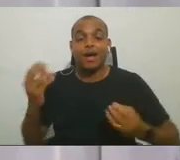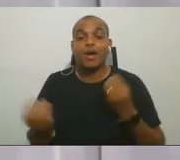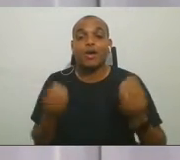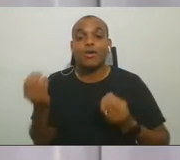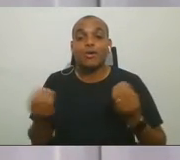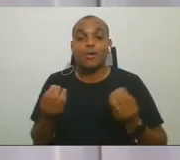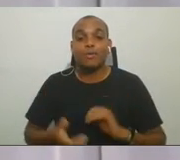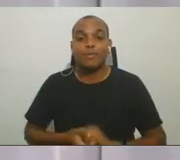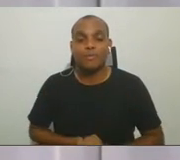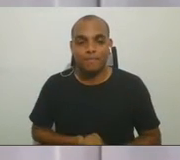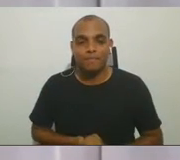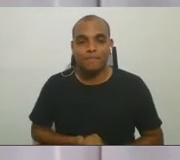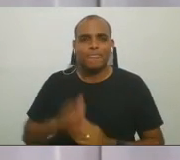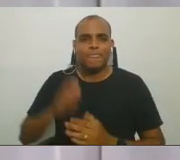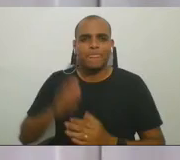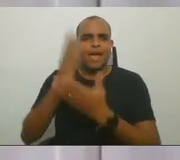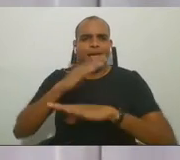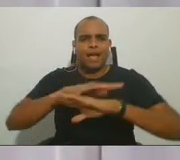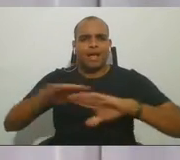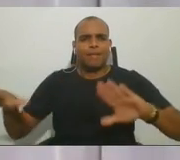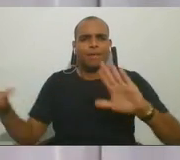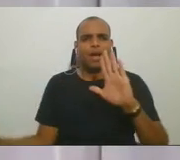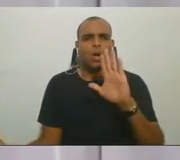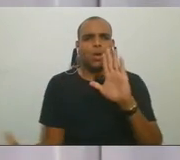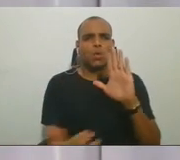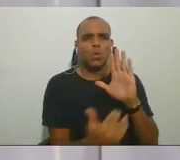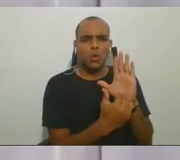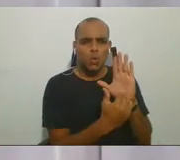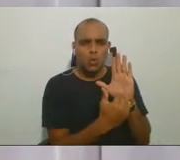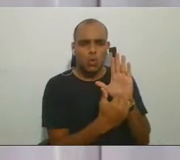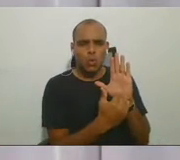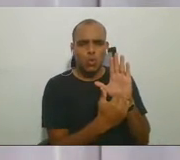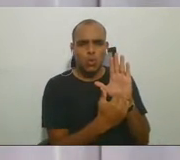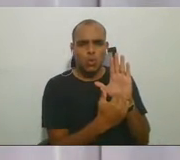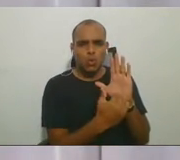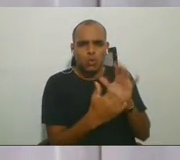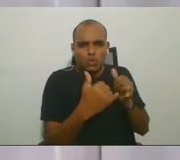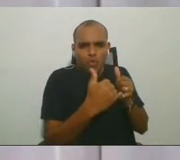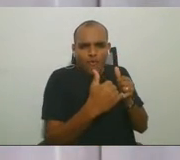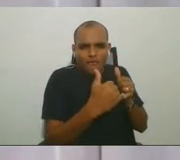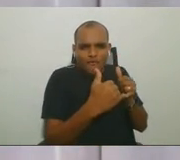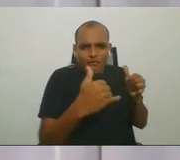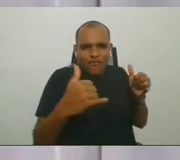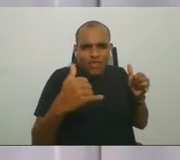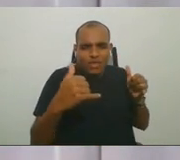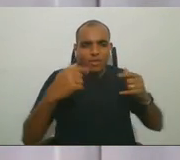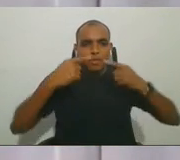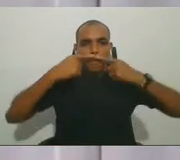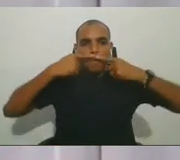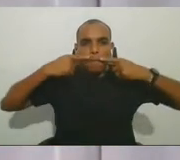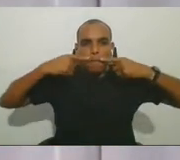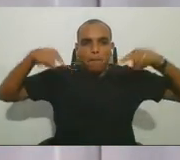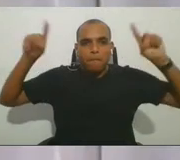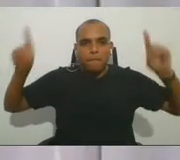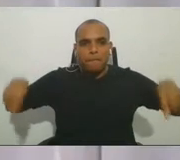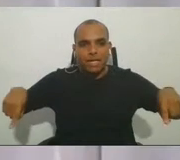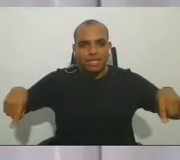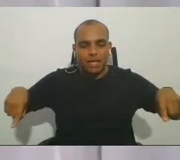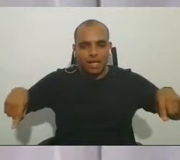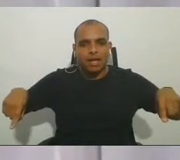com a extinção da último fio do patriarcado. Virginia Woolf diria, de forma